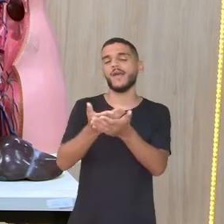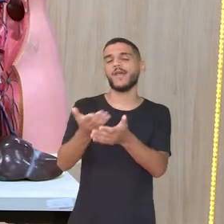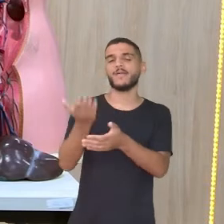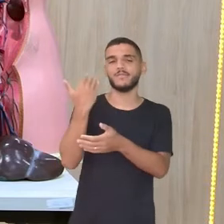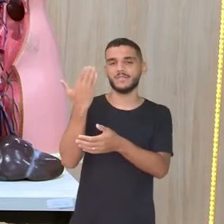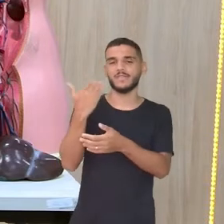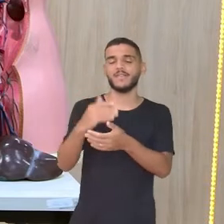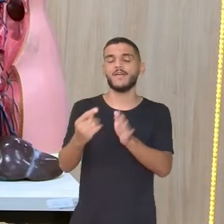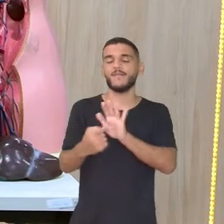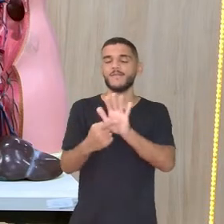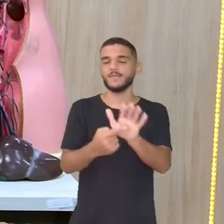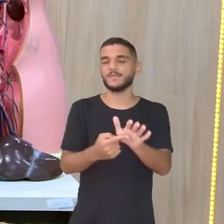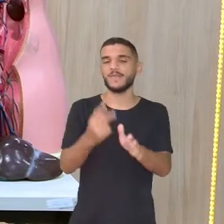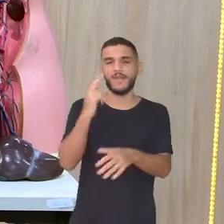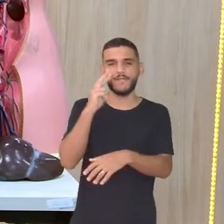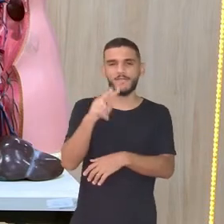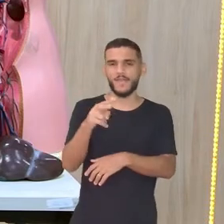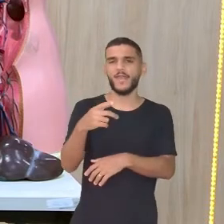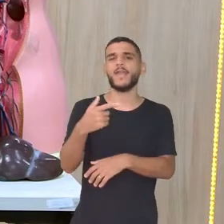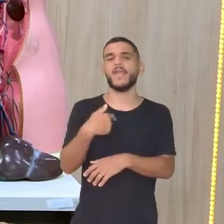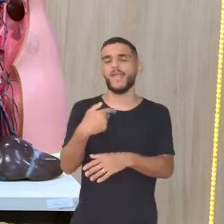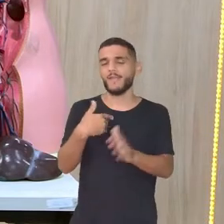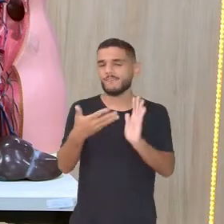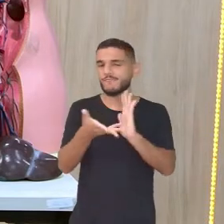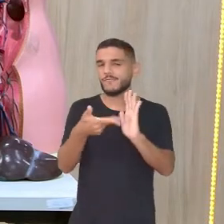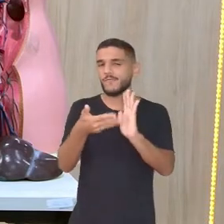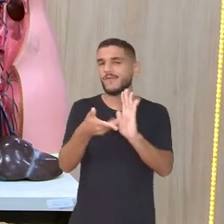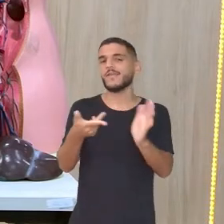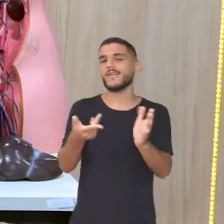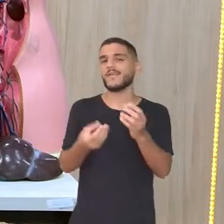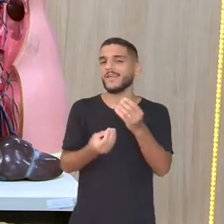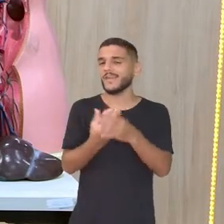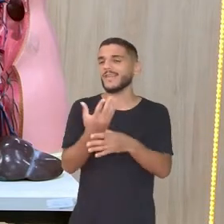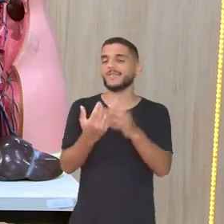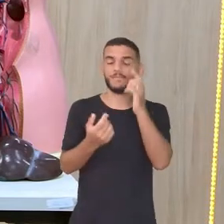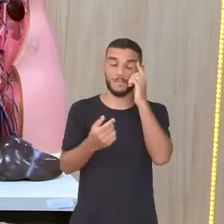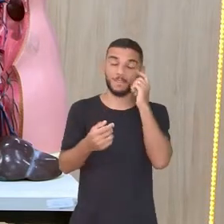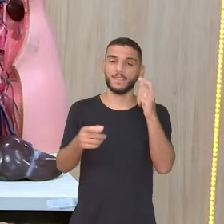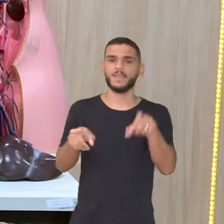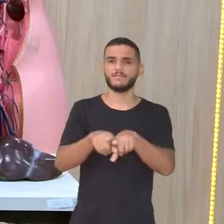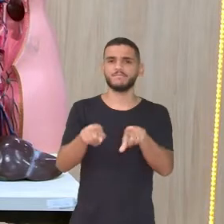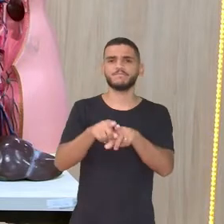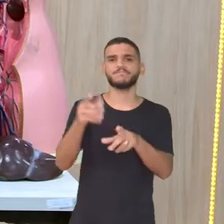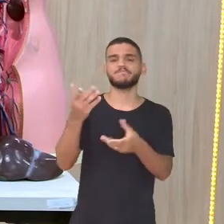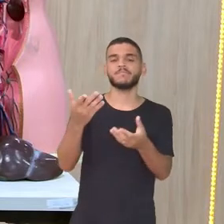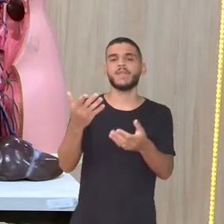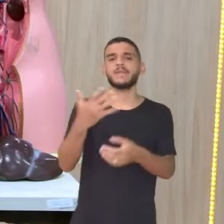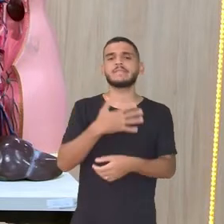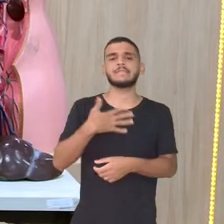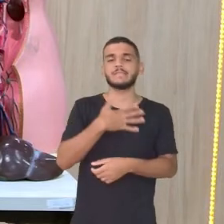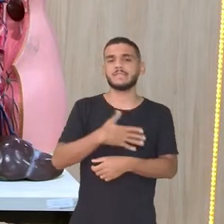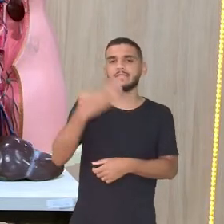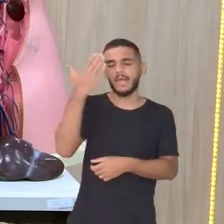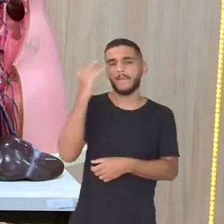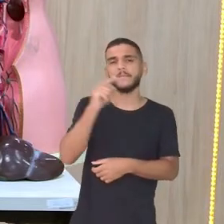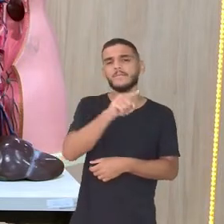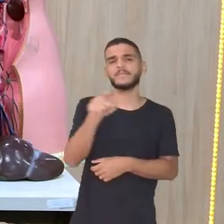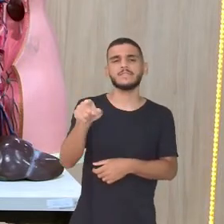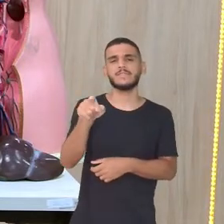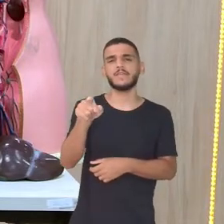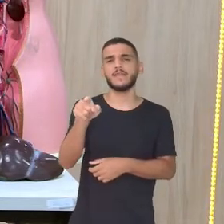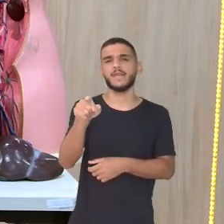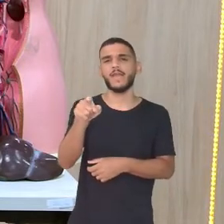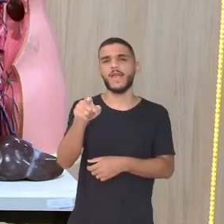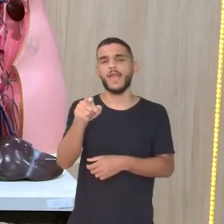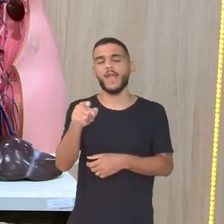vocês darem uma olhadinha nas minhas produções. Gostaria muito também de saber se vocês levaram a produção de vocês